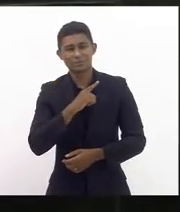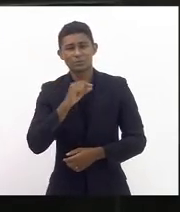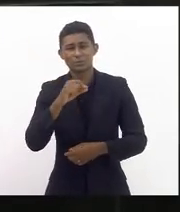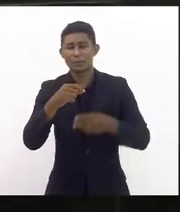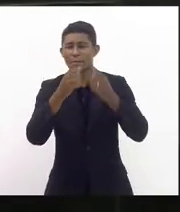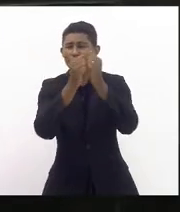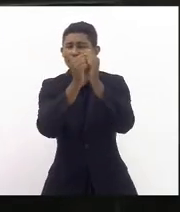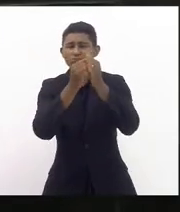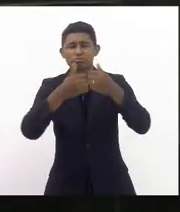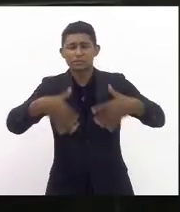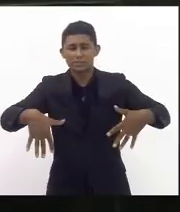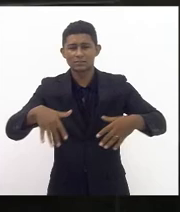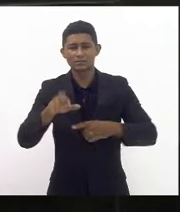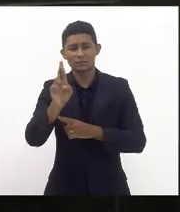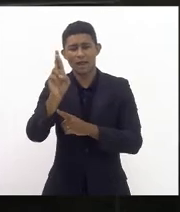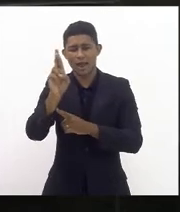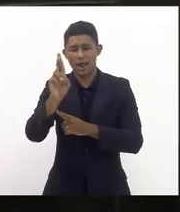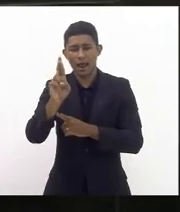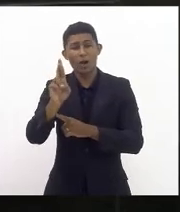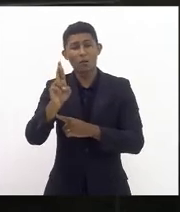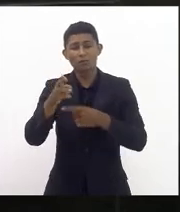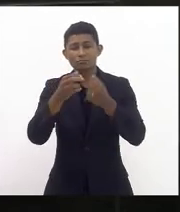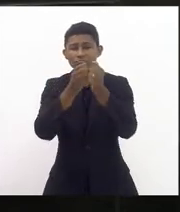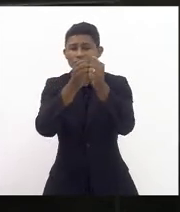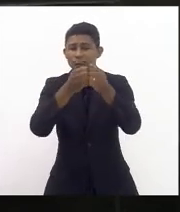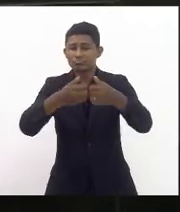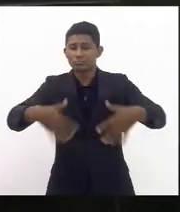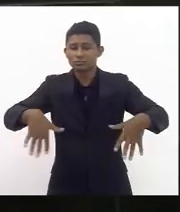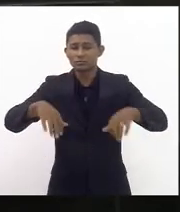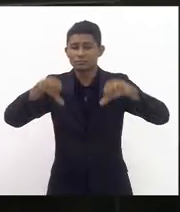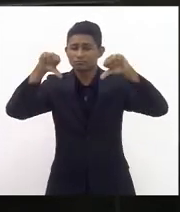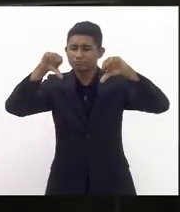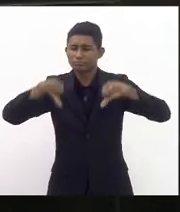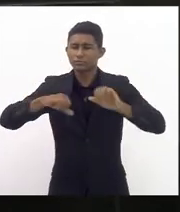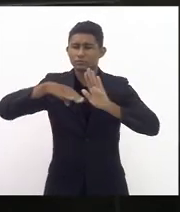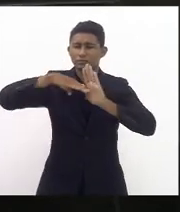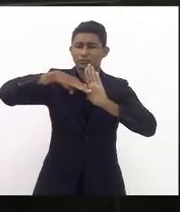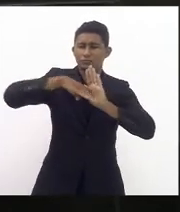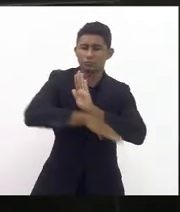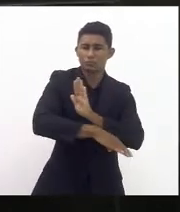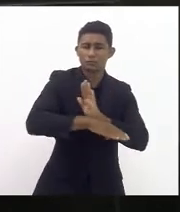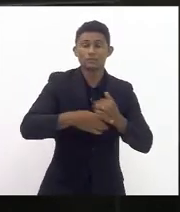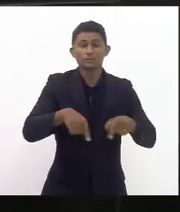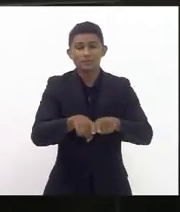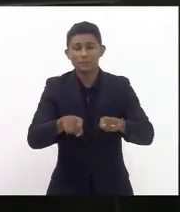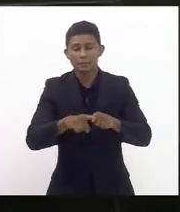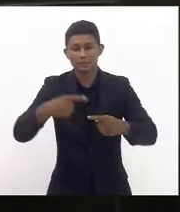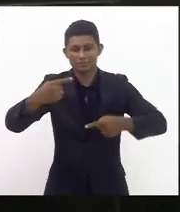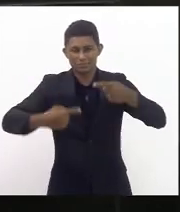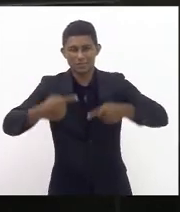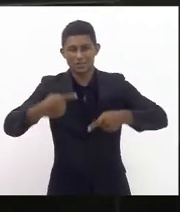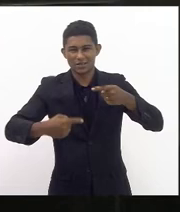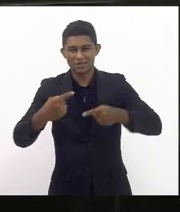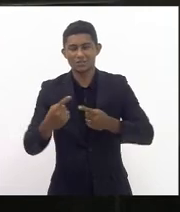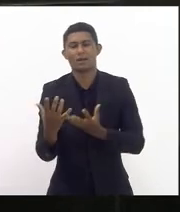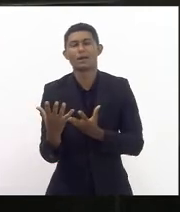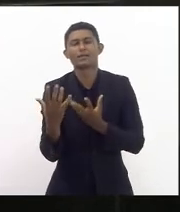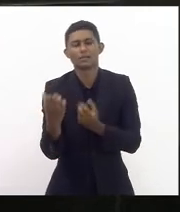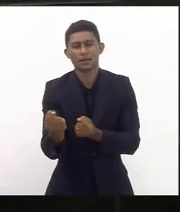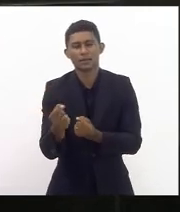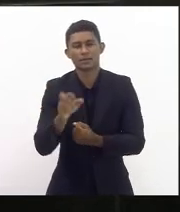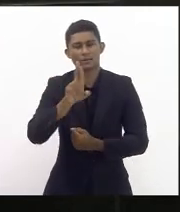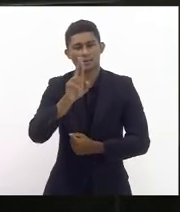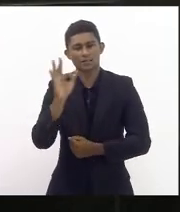do real no mercado internacional e a política de adesão ao regime fiscal, que não pode